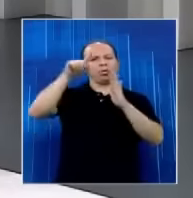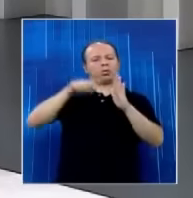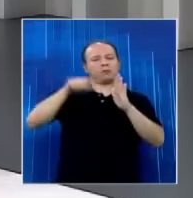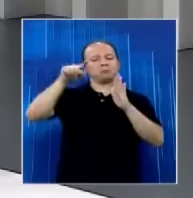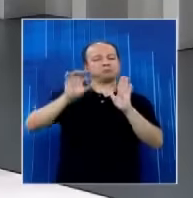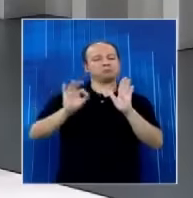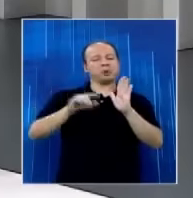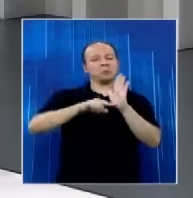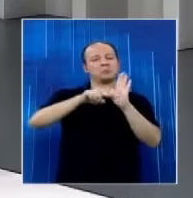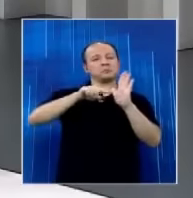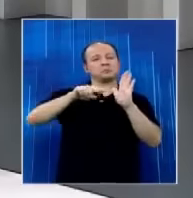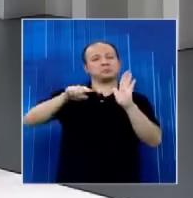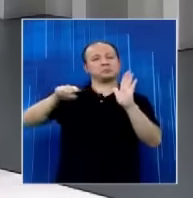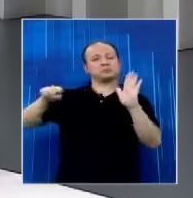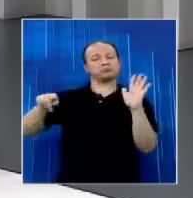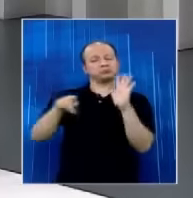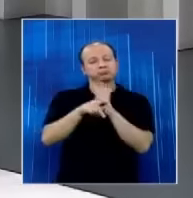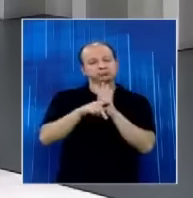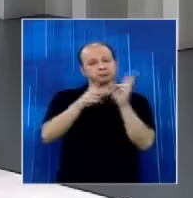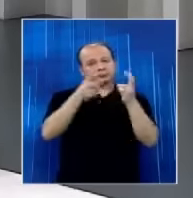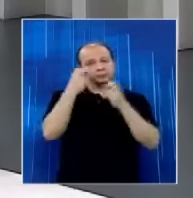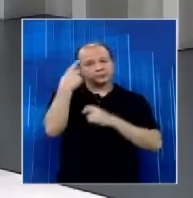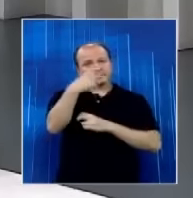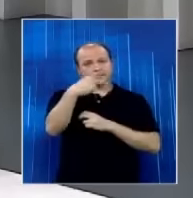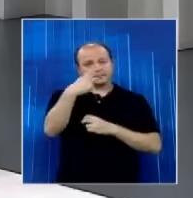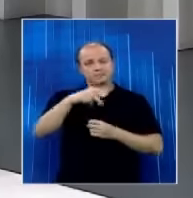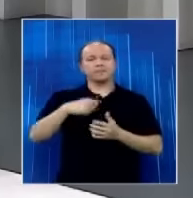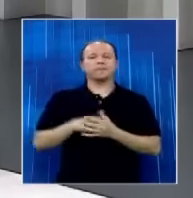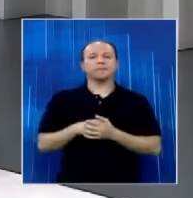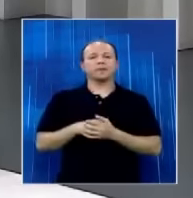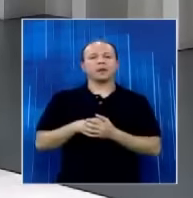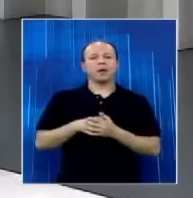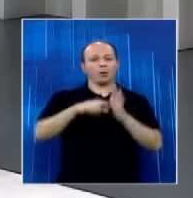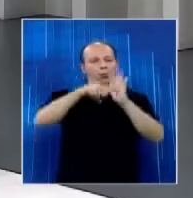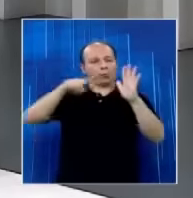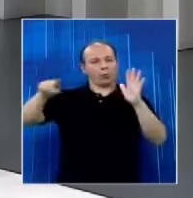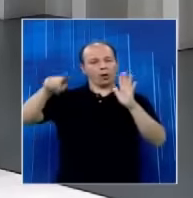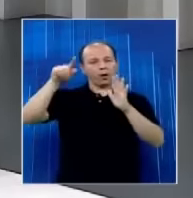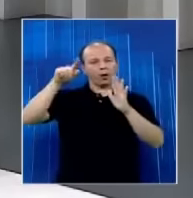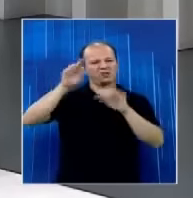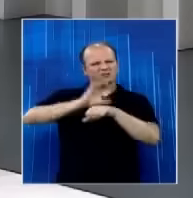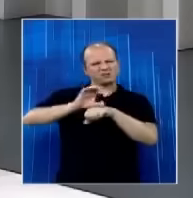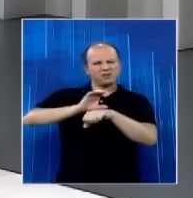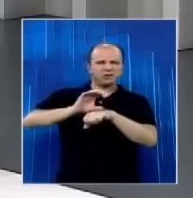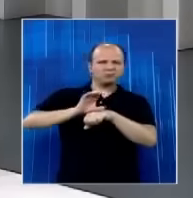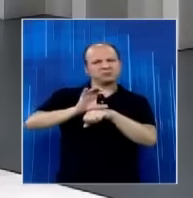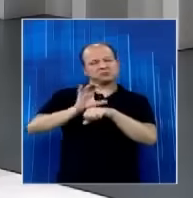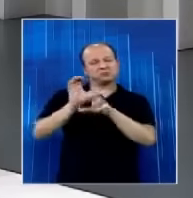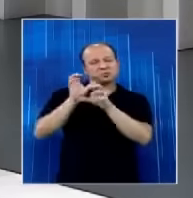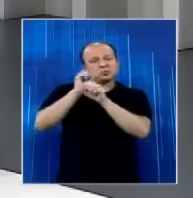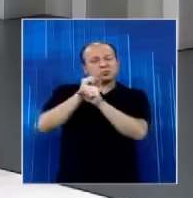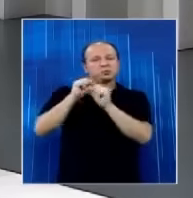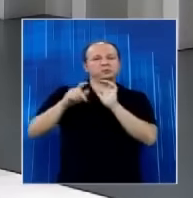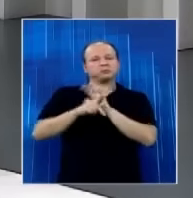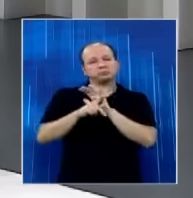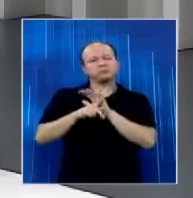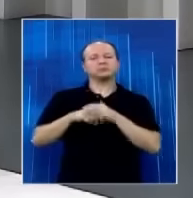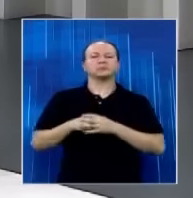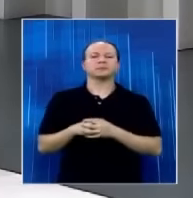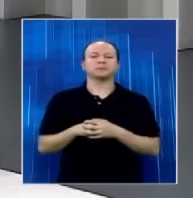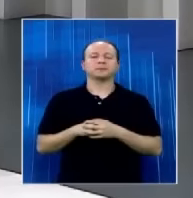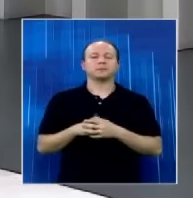do debate e, como são as curvas negras aqui, né, cinzas mais escuras, e